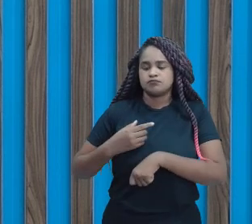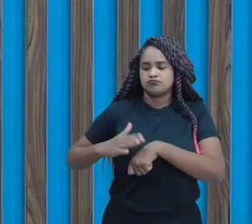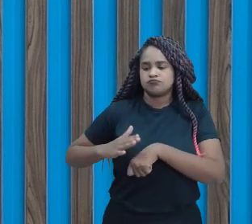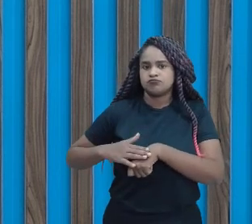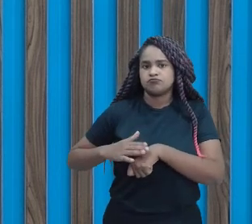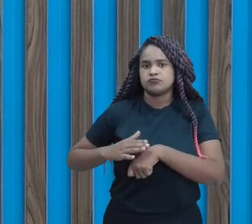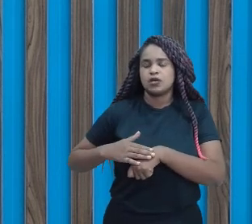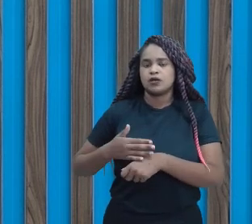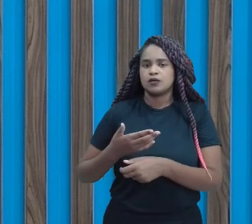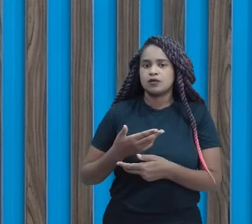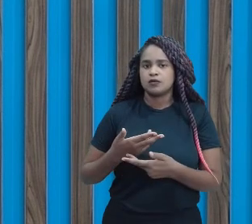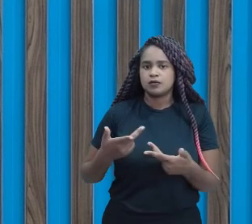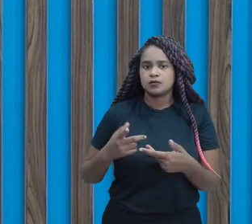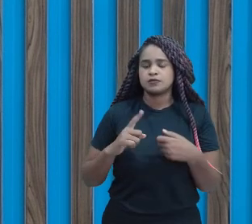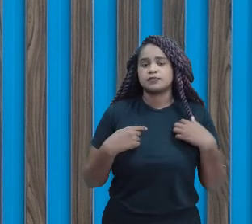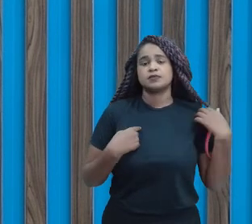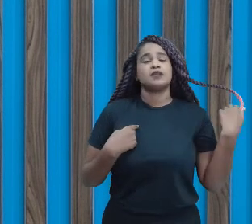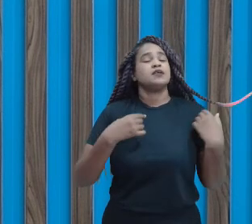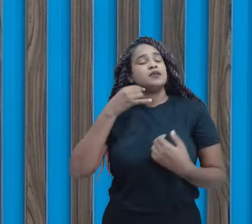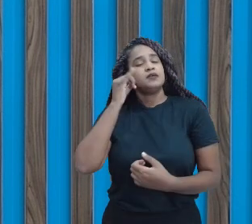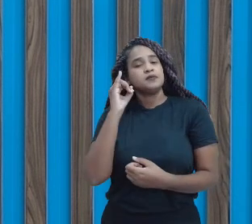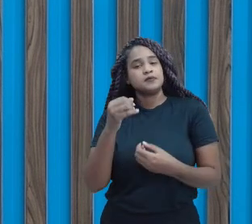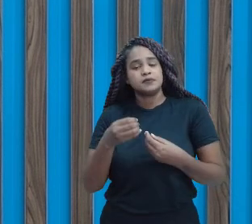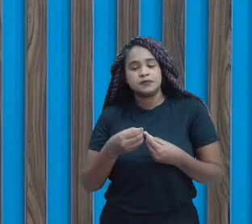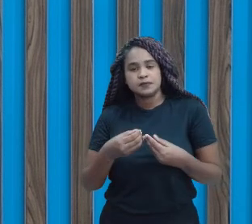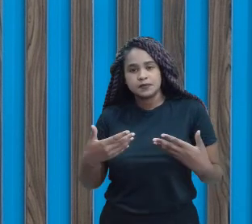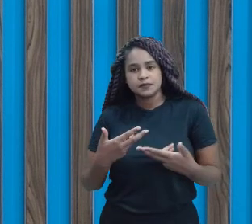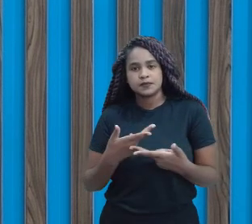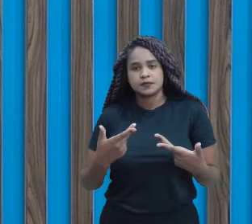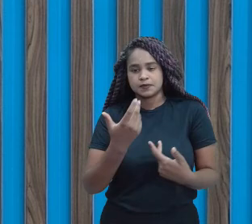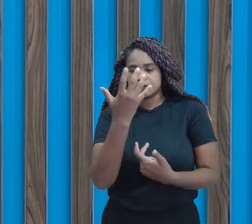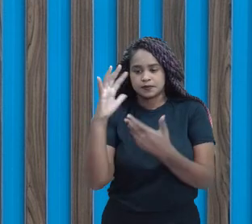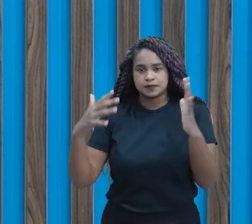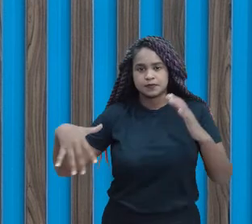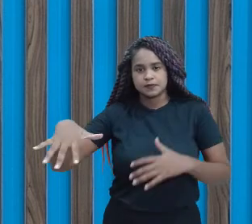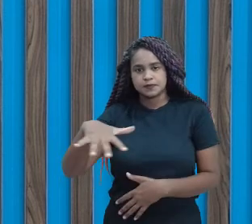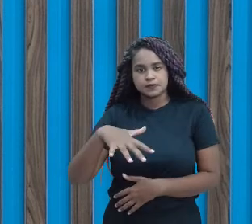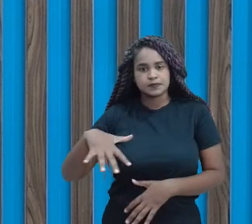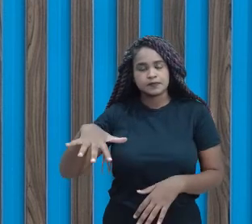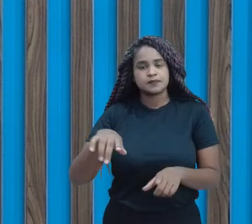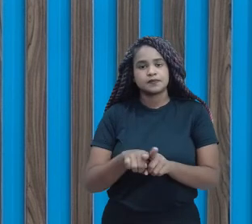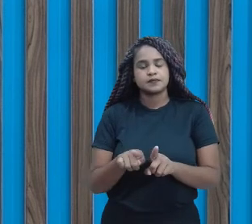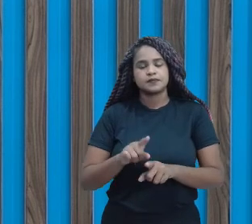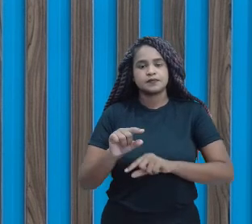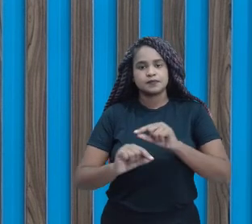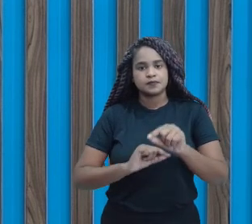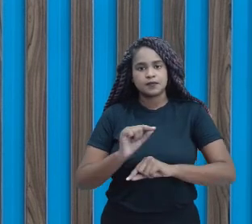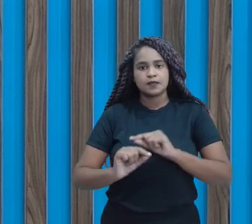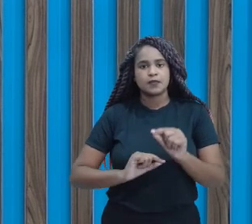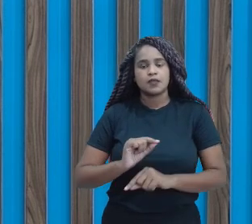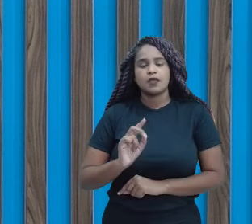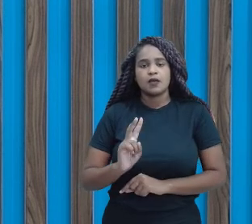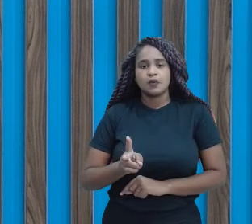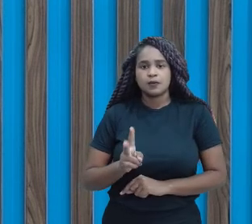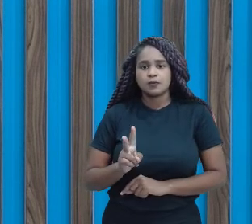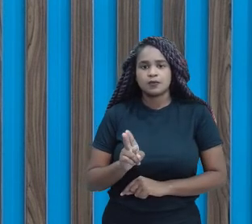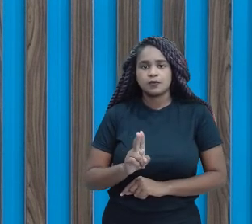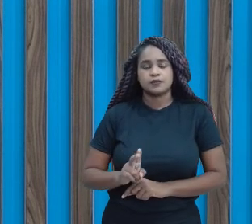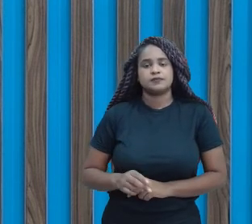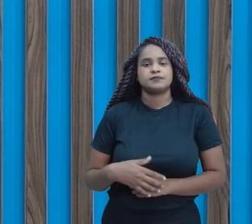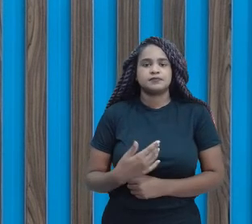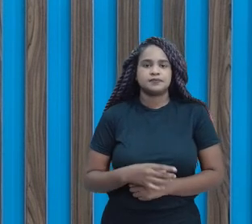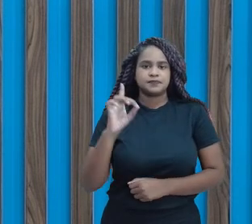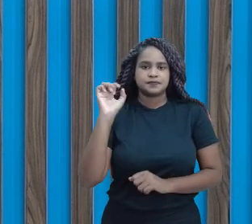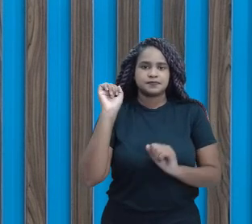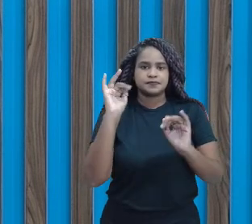tá? Desperdiçando menos os recursos naturais e fazendo com que esses recursos sejam renováveis, tá? Então, fique com Deus, até outra